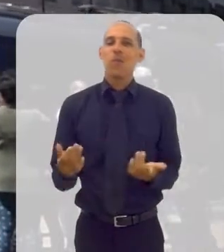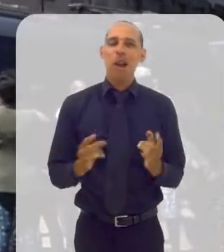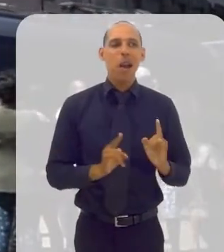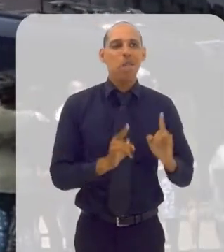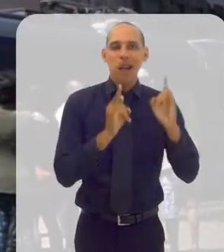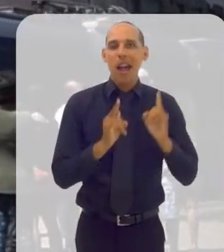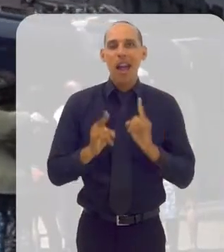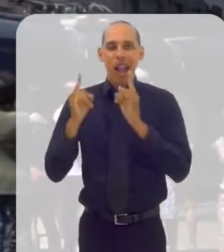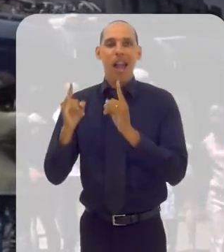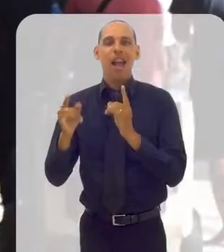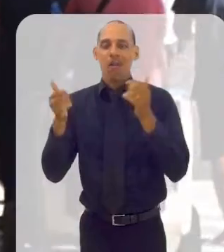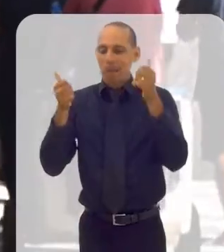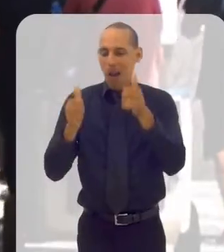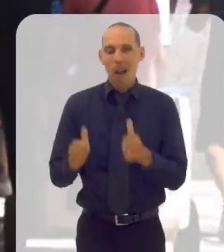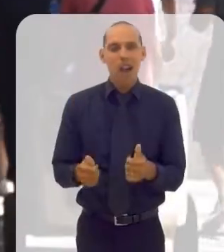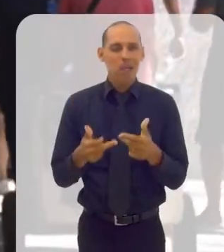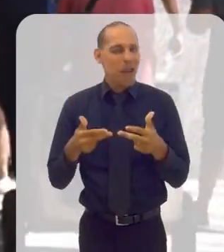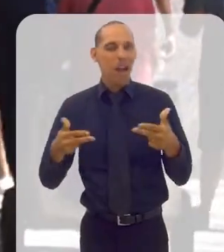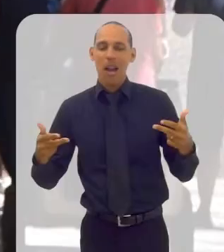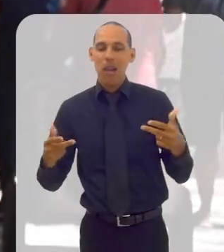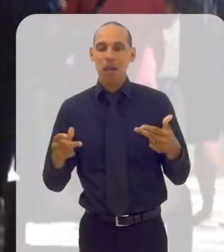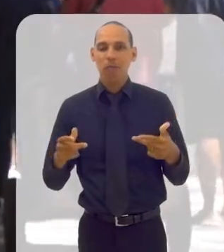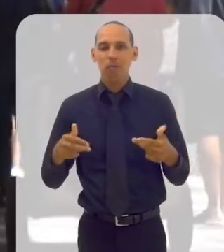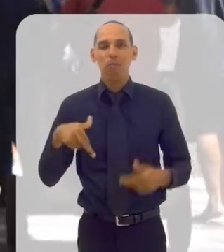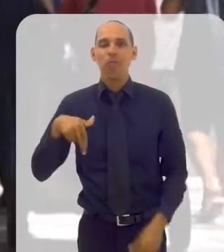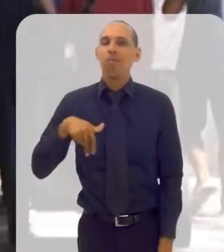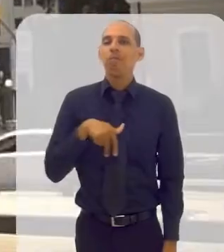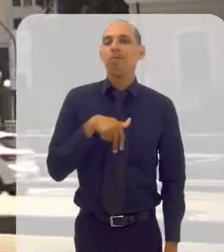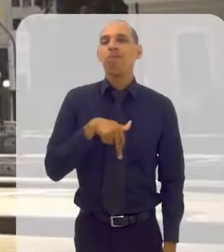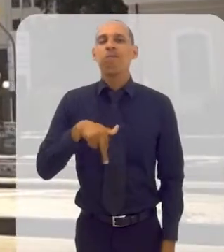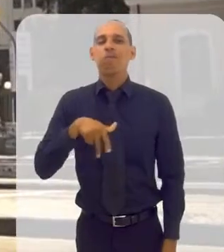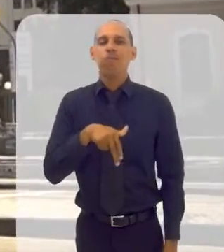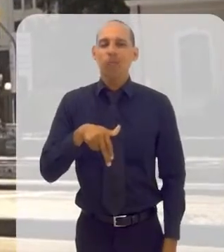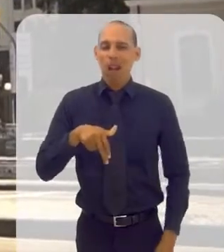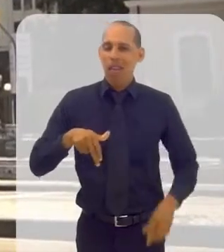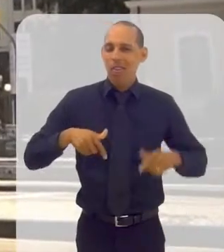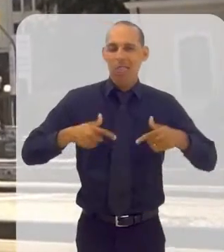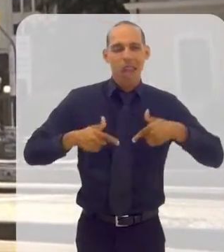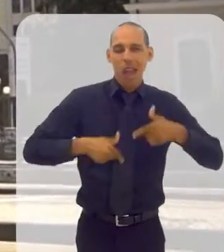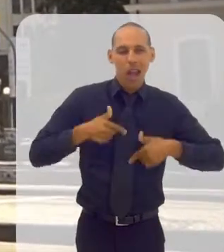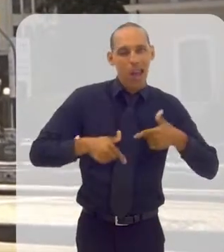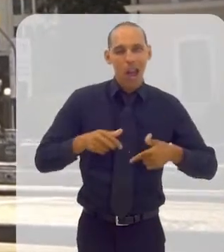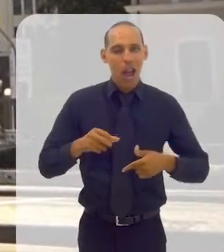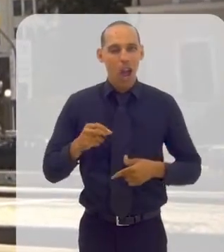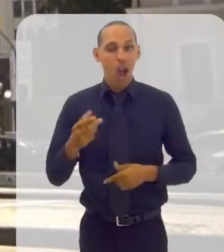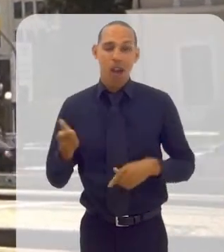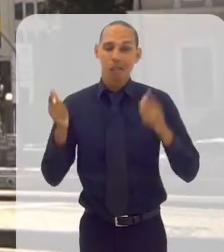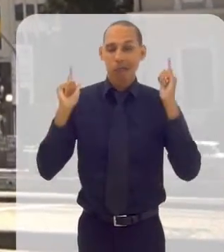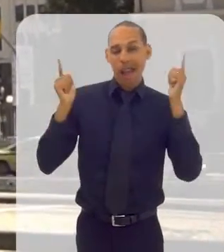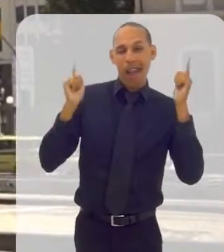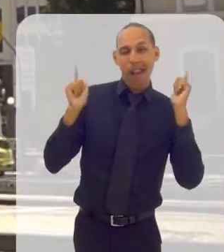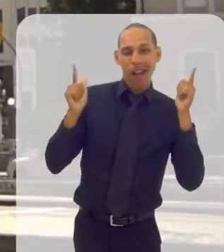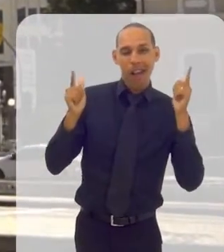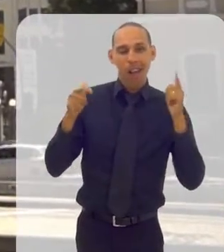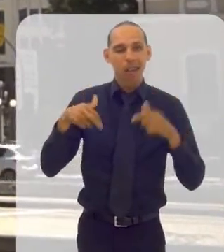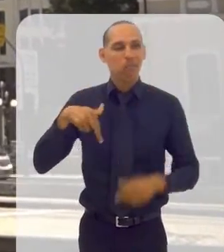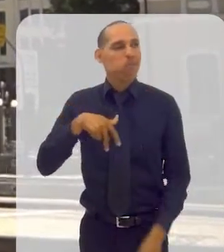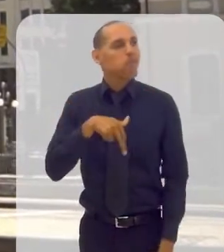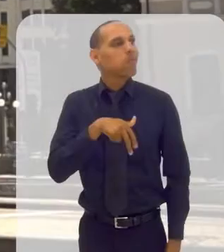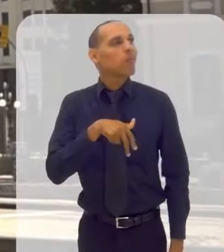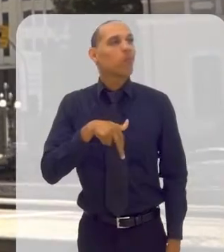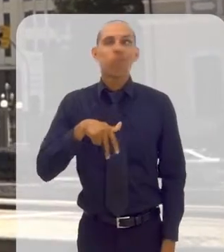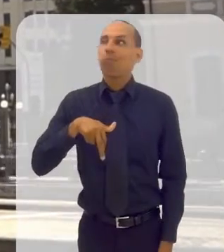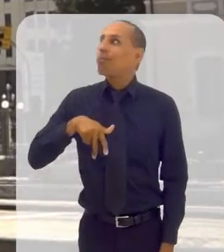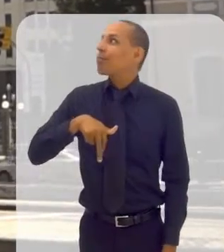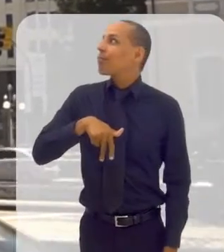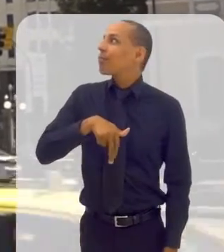nos monumentos, prédios, seja enquanto você caminha até o seu trabalho ou para curtir um momento de